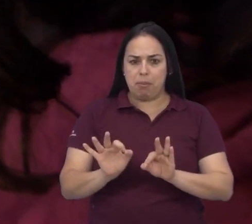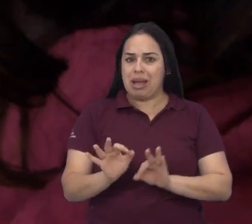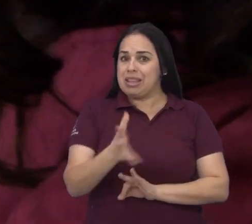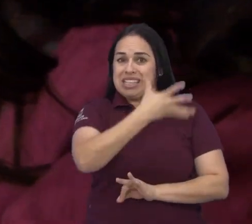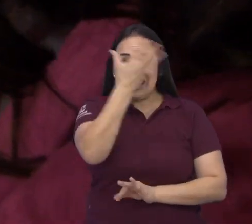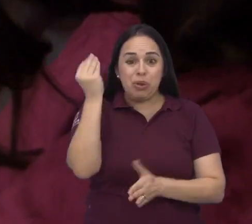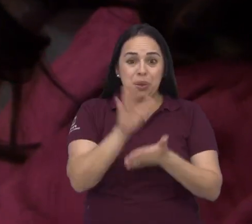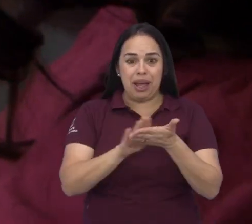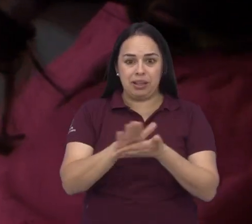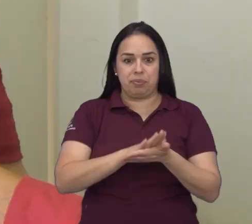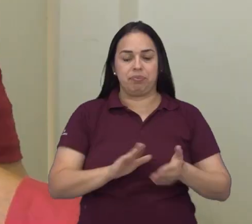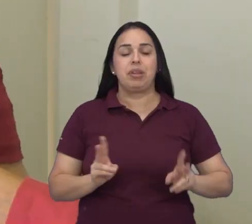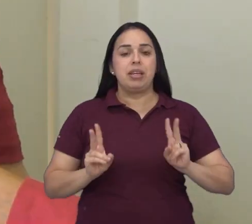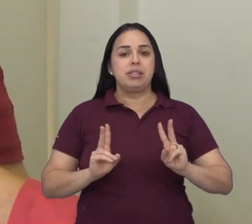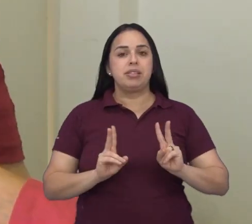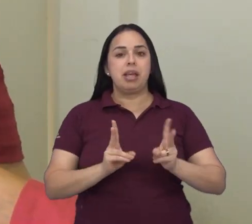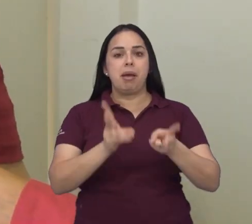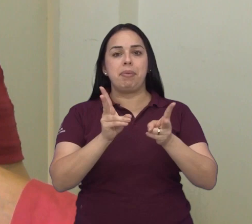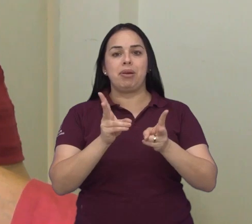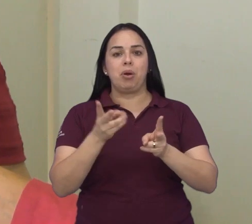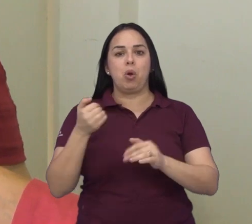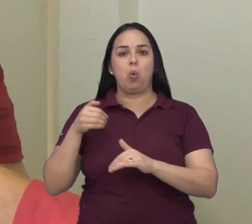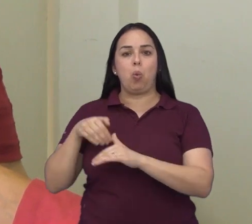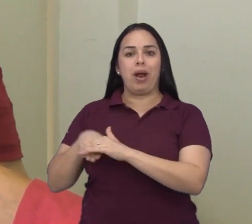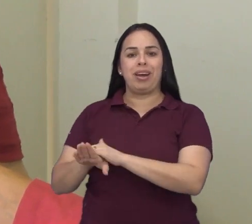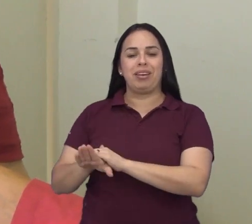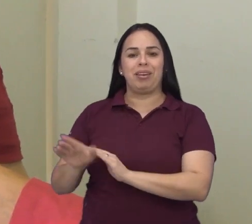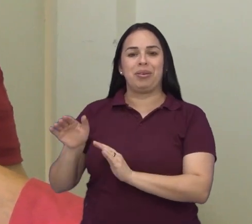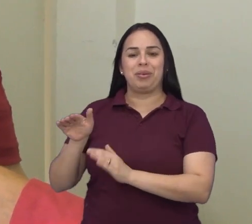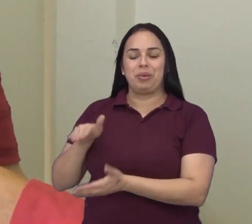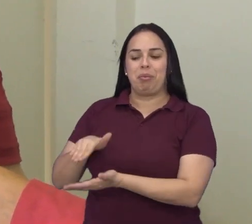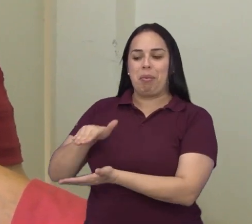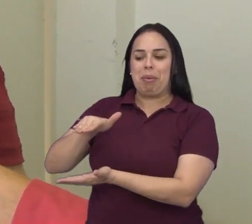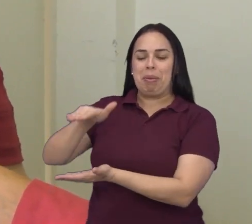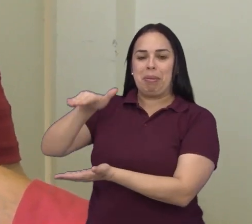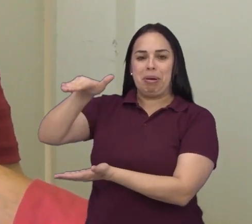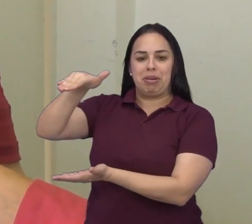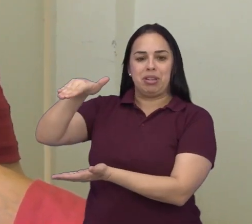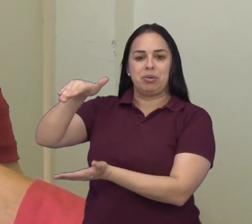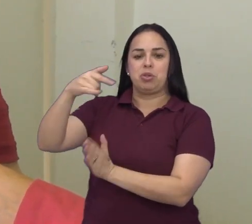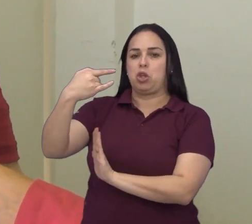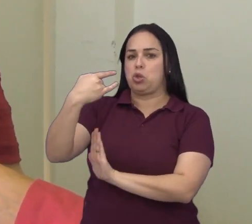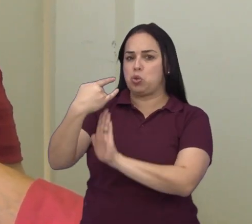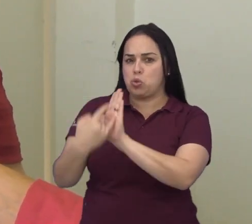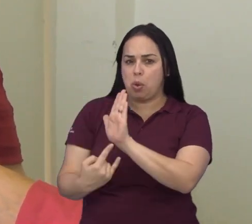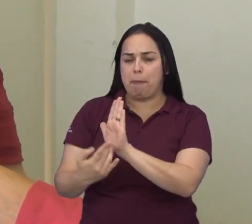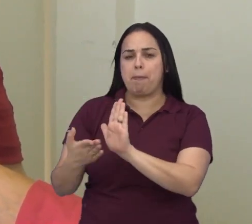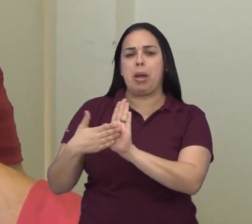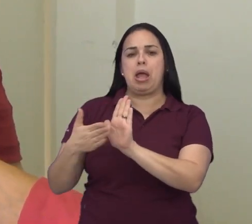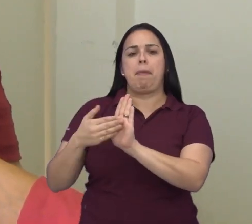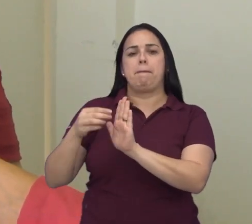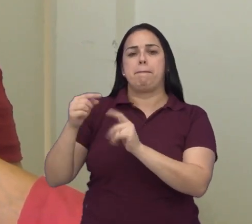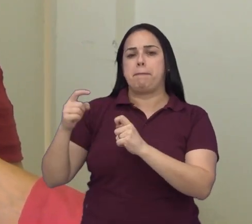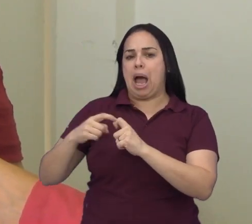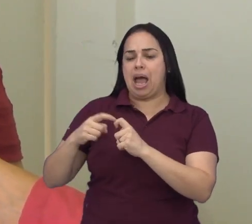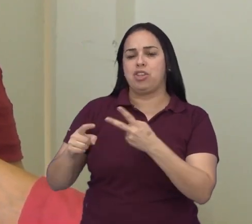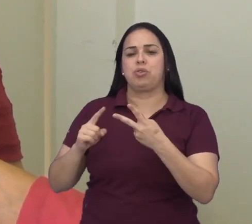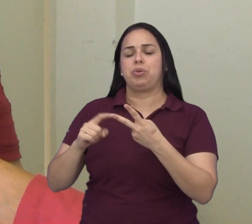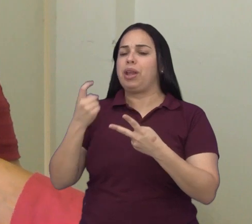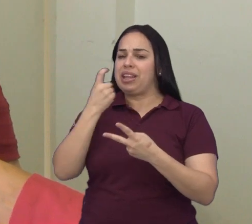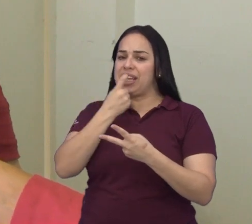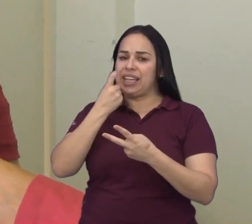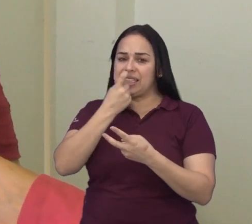deixar escapar nada. A gente sempre tem um espaço separado para guardar todos os recibos médicos, os